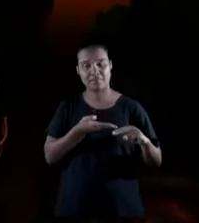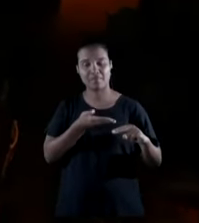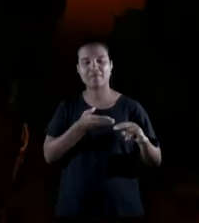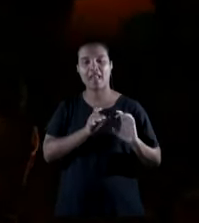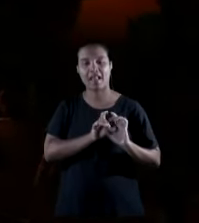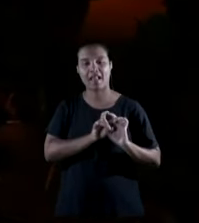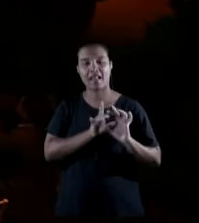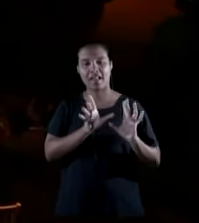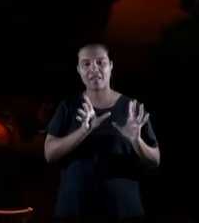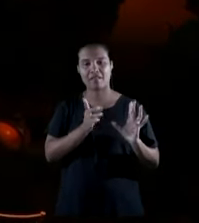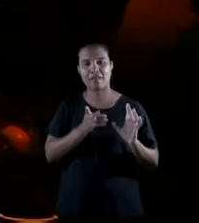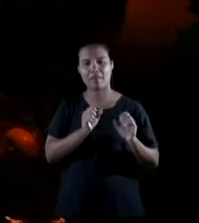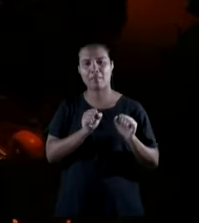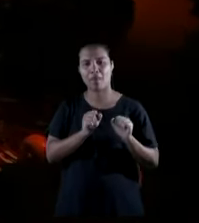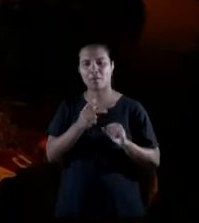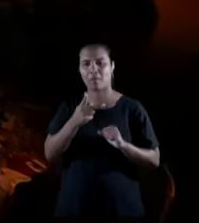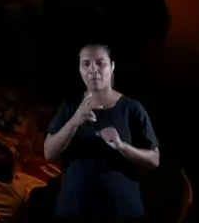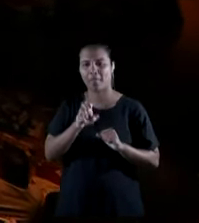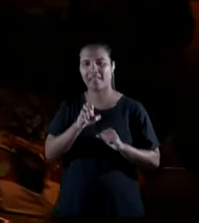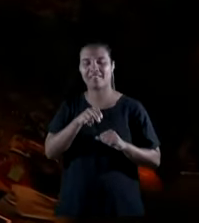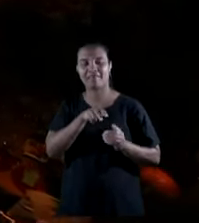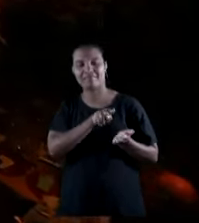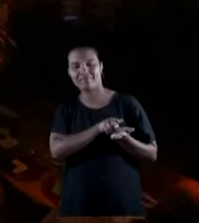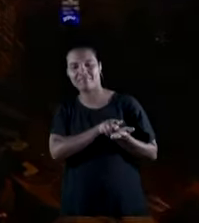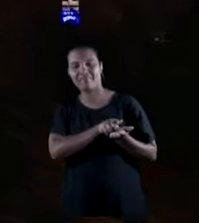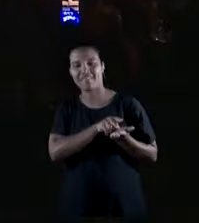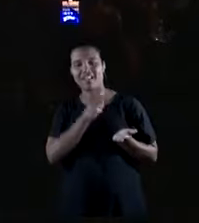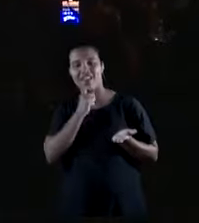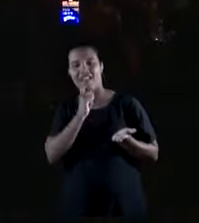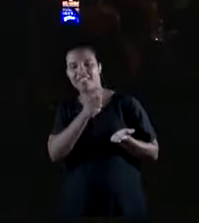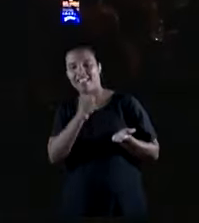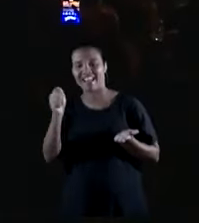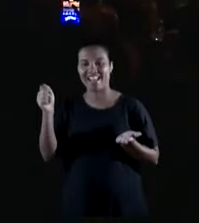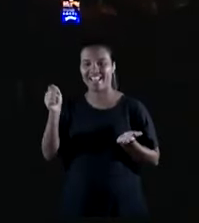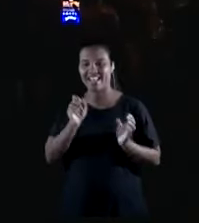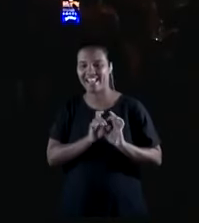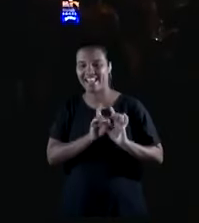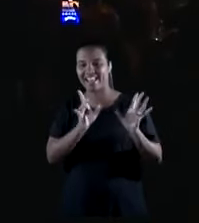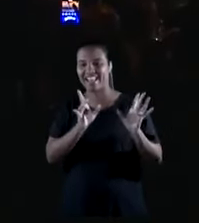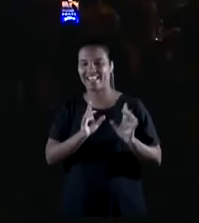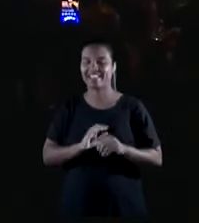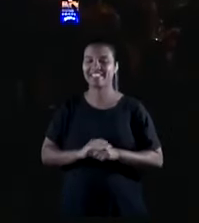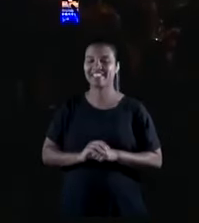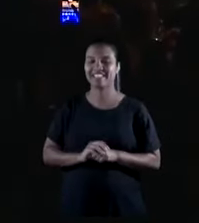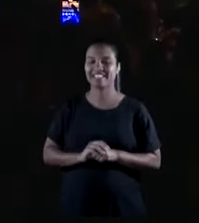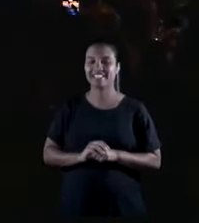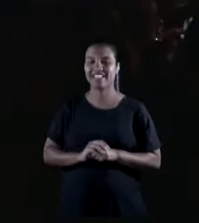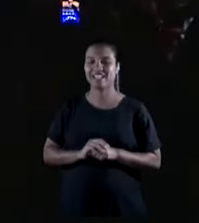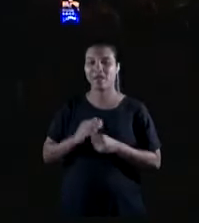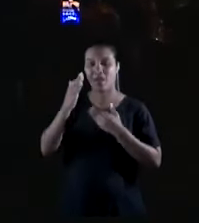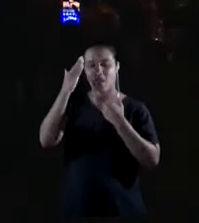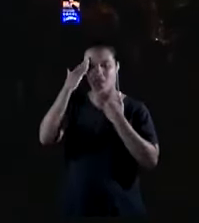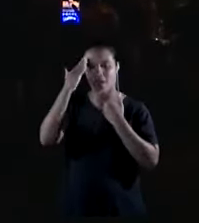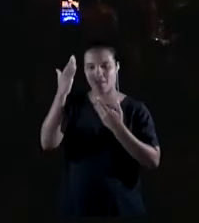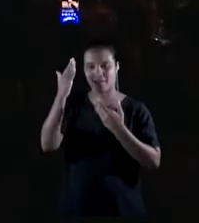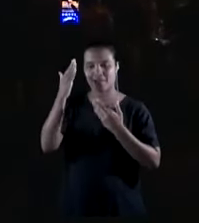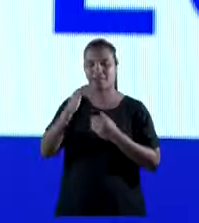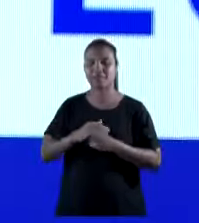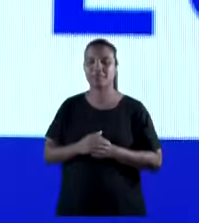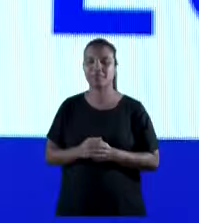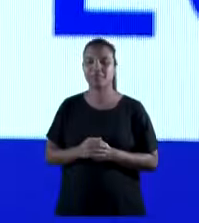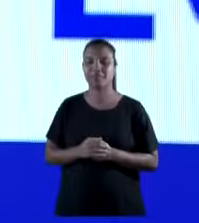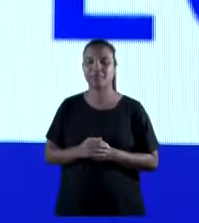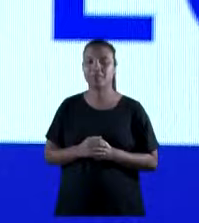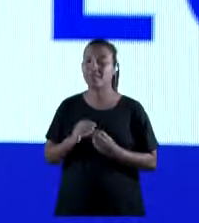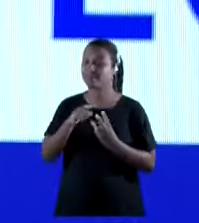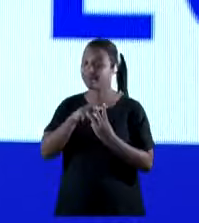sua. Pode colocar o pé no sofá, abrir a geladeira, tá bom? Obrigado. Maravilha. Veloso, então, o primeiro dos 3 mosqueteiros